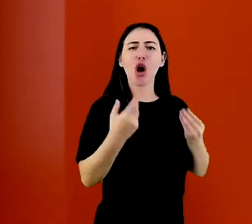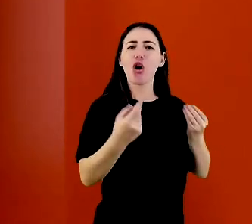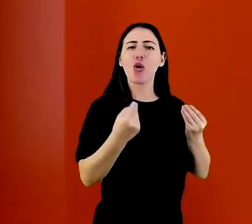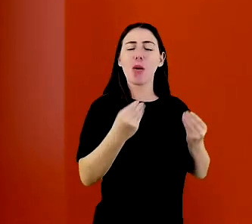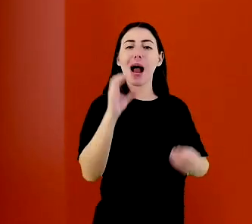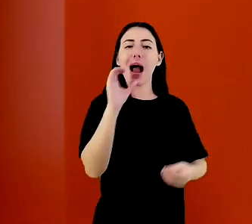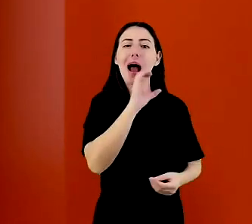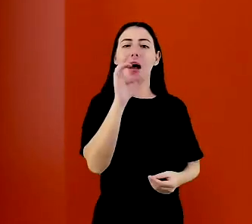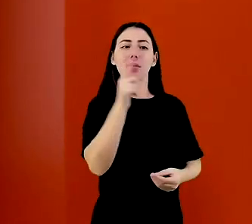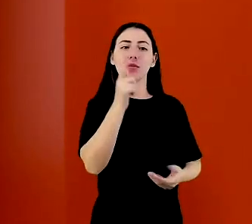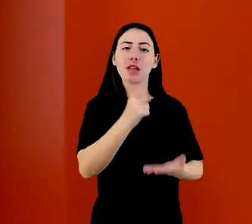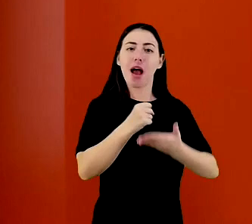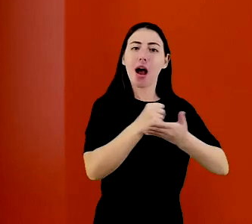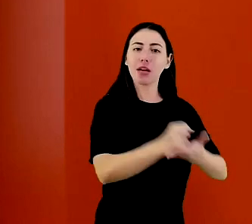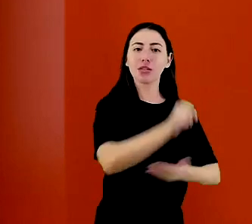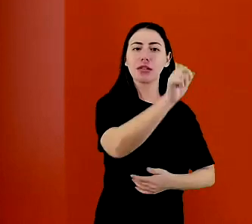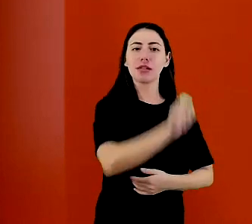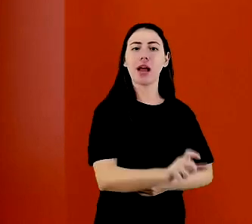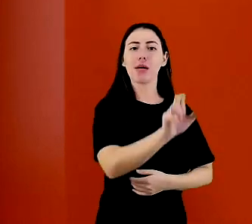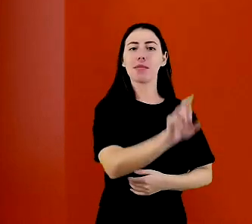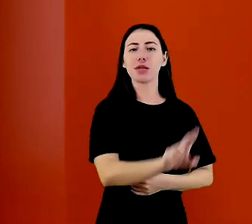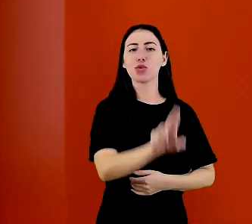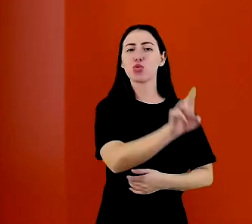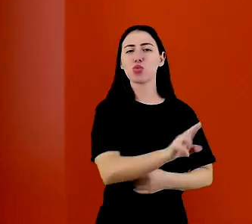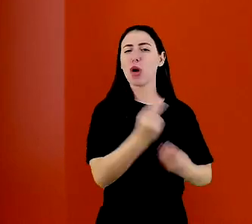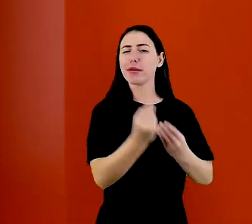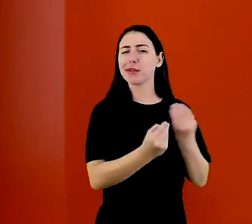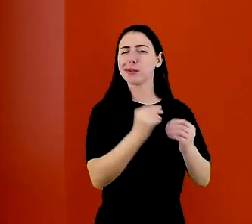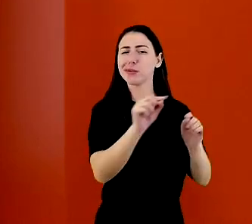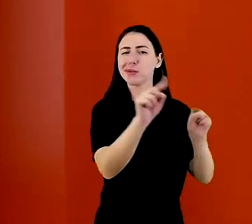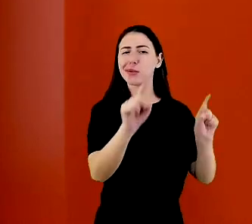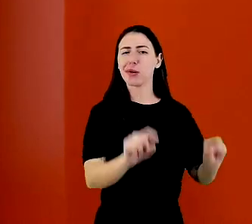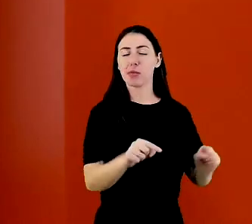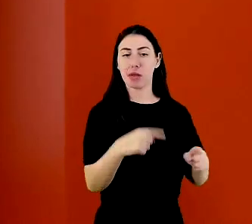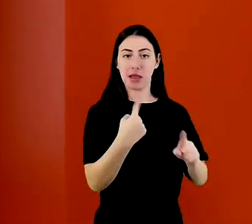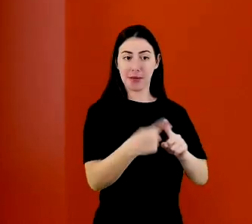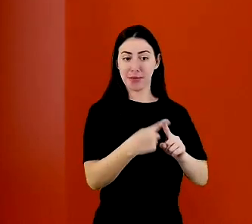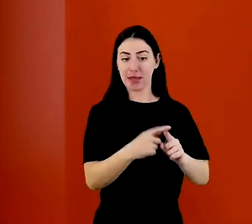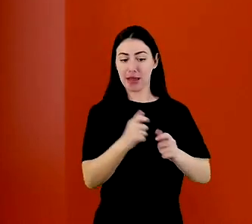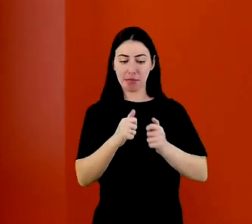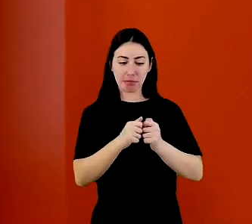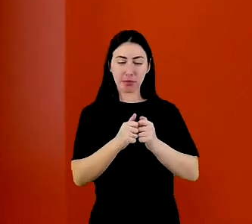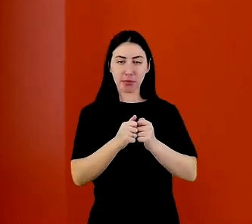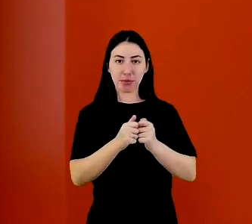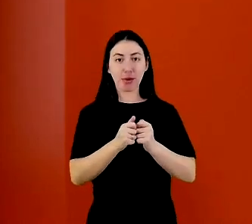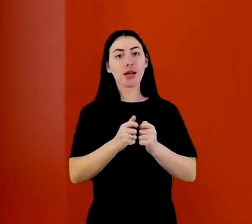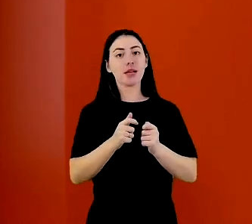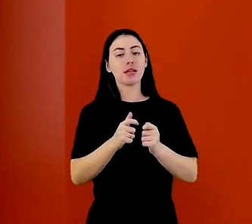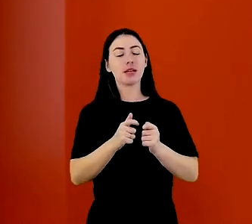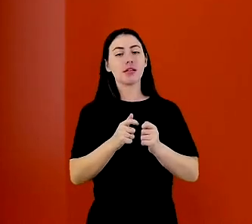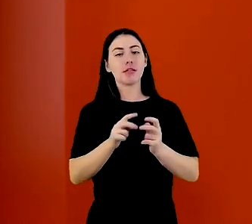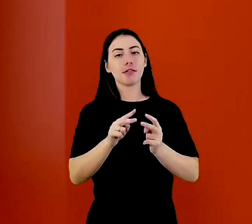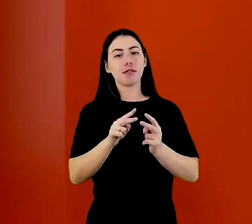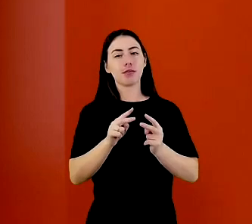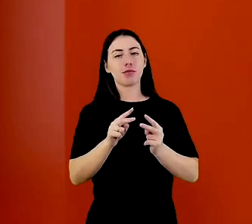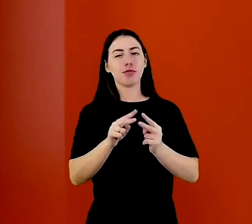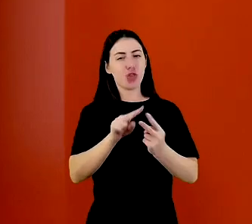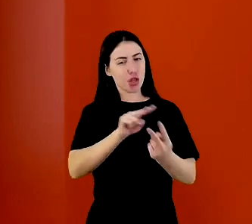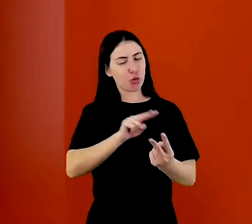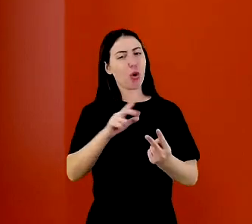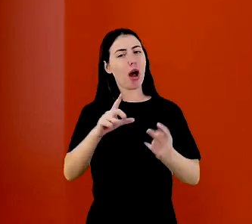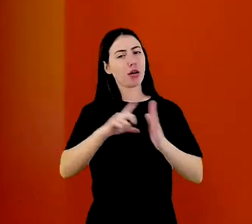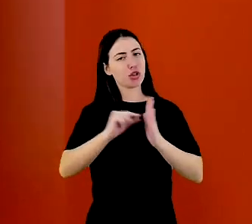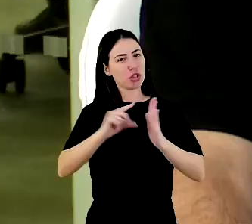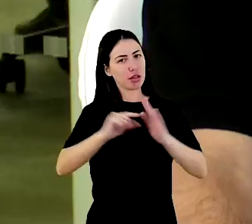fato, solucionar, porque ali ele está no físico, você acha que o digital consegue ajudar nesse ponto?